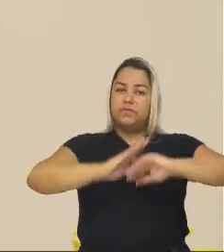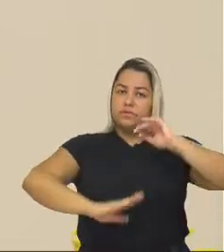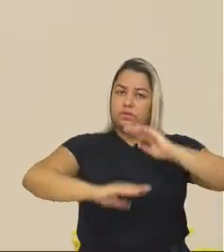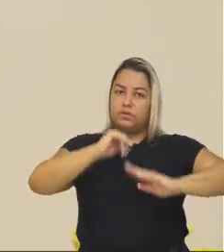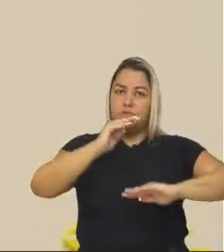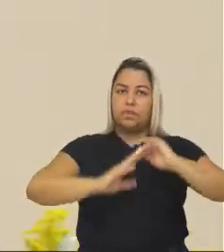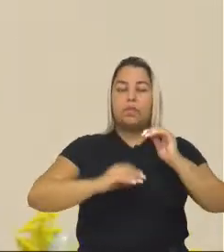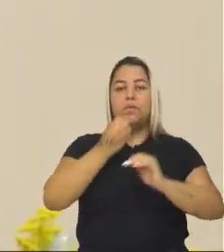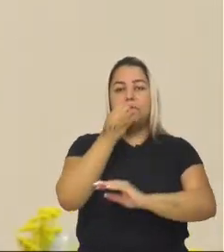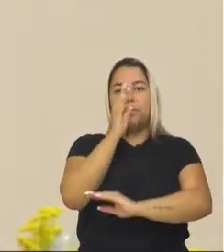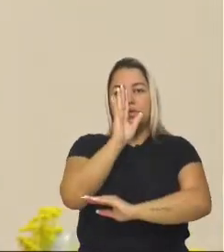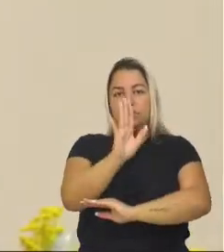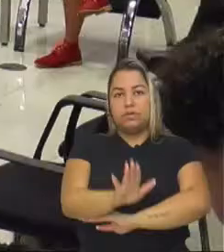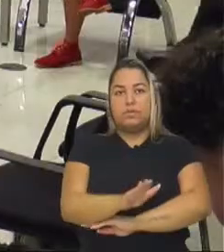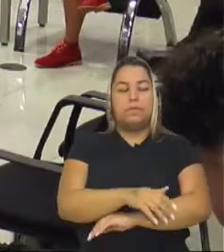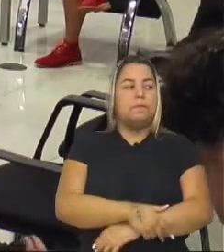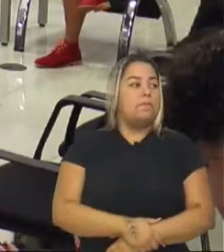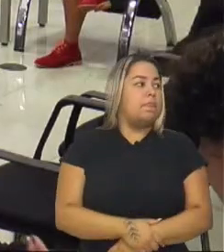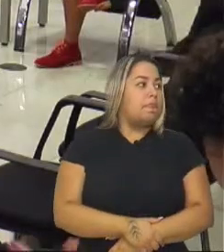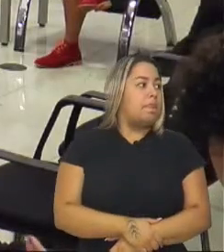Boa tarde.